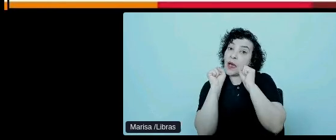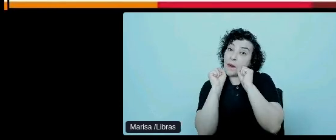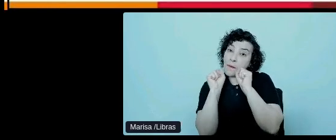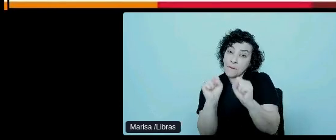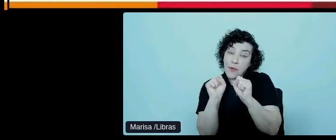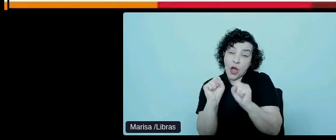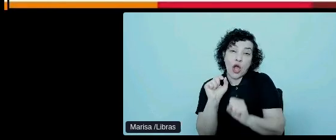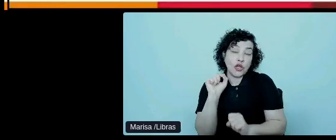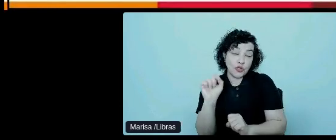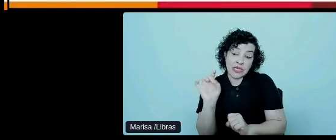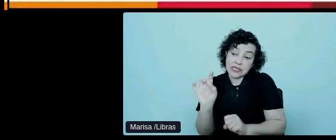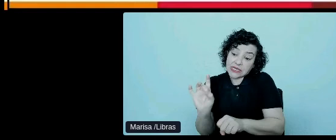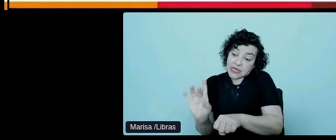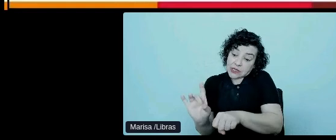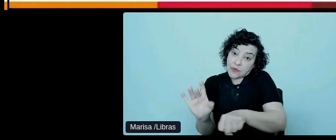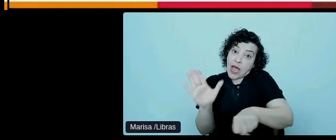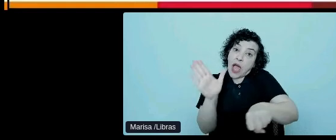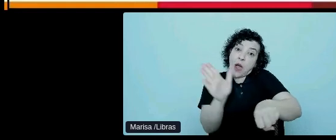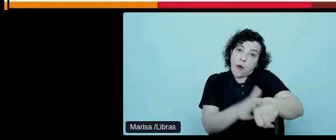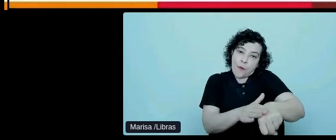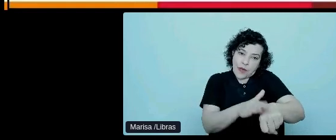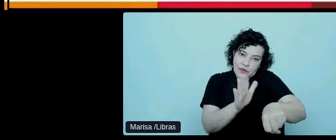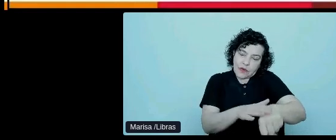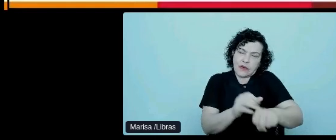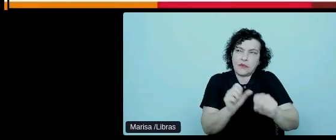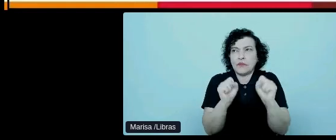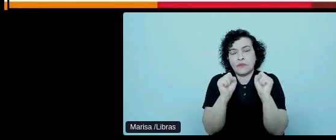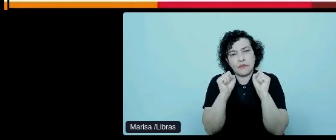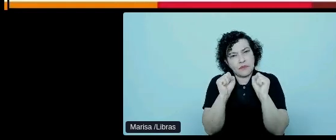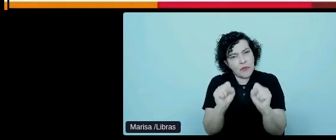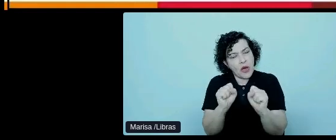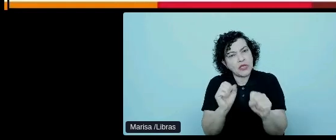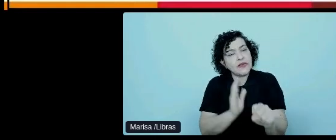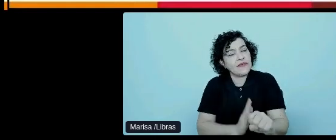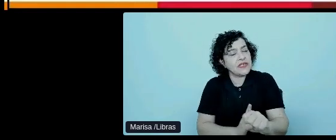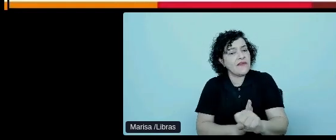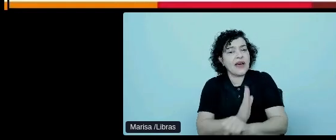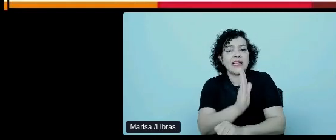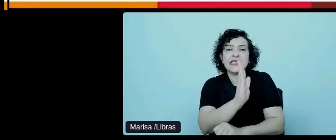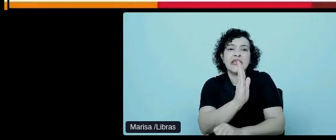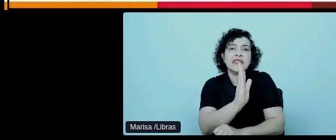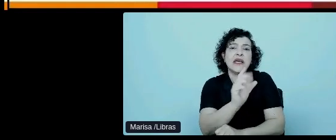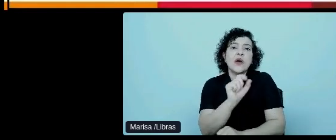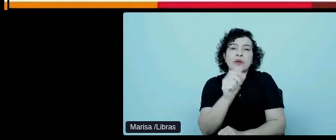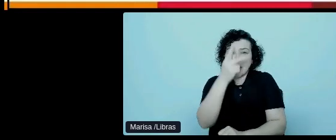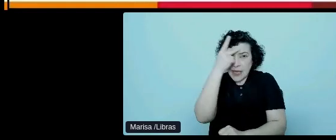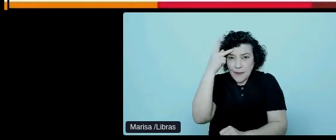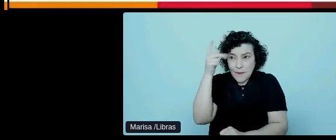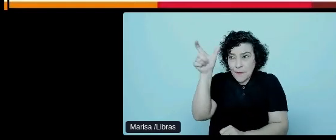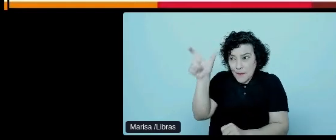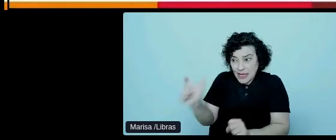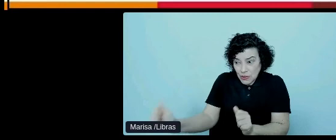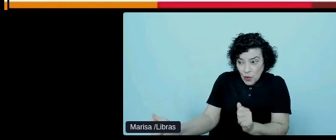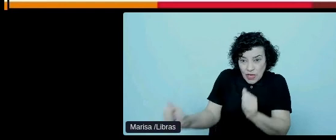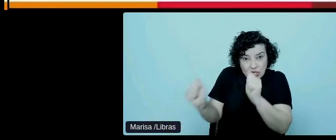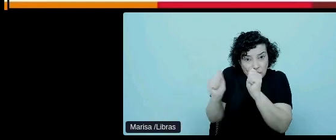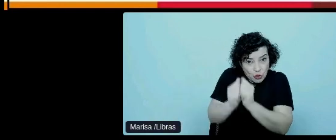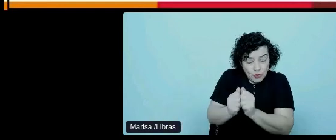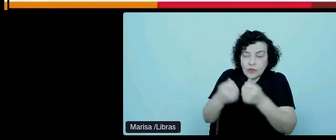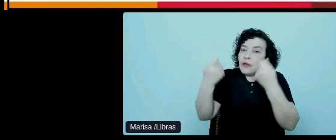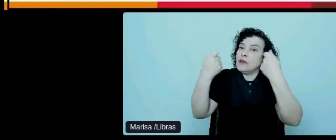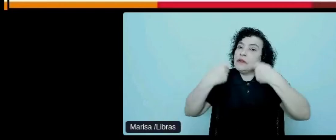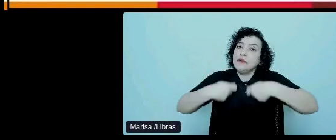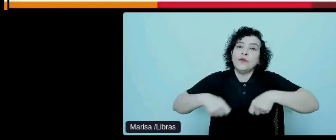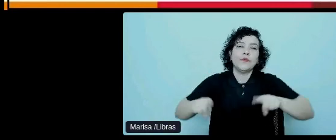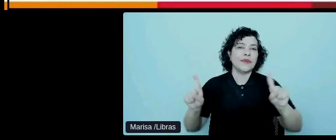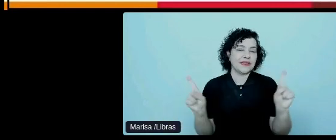ou manuais, tá? Eu posso fazer essa validação sem o ser humano, sem a ajuda do ser humano.